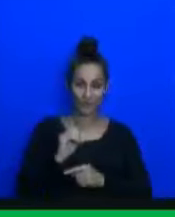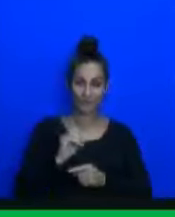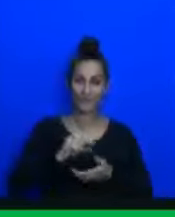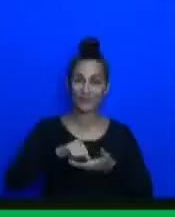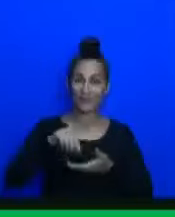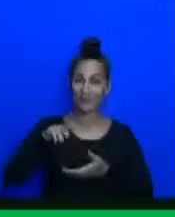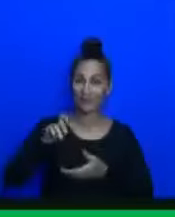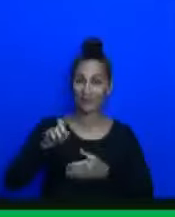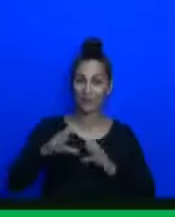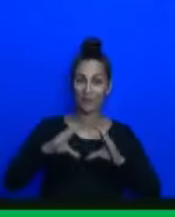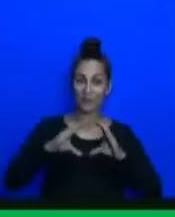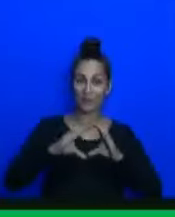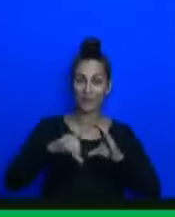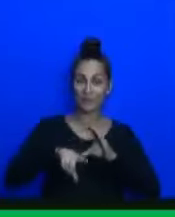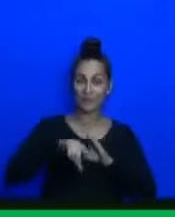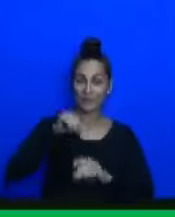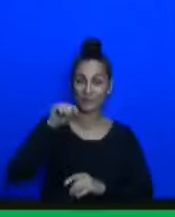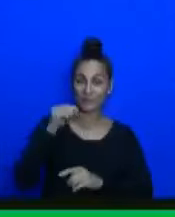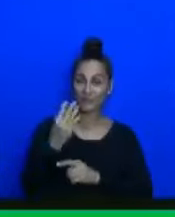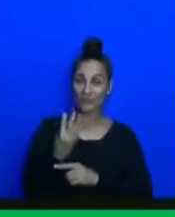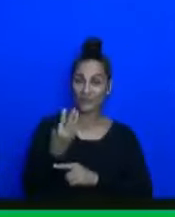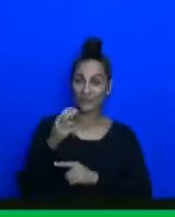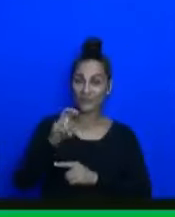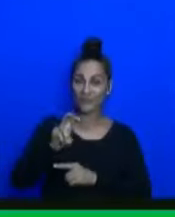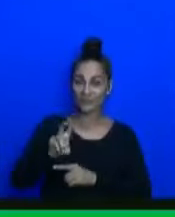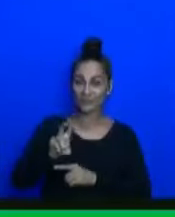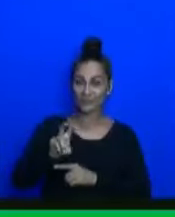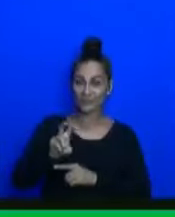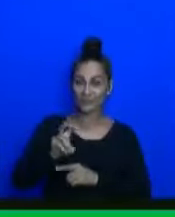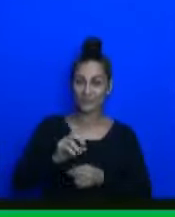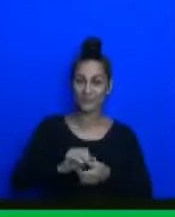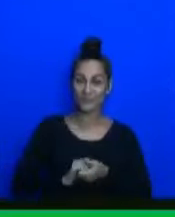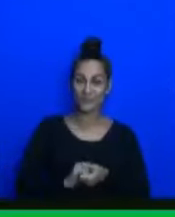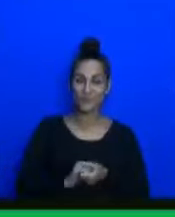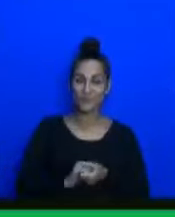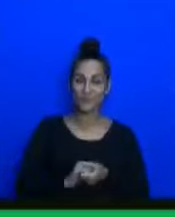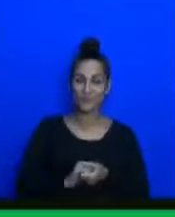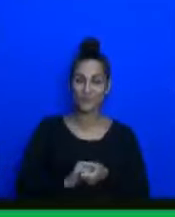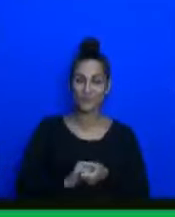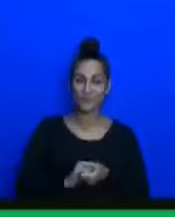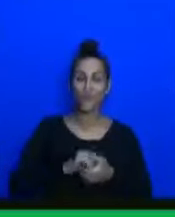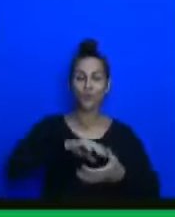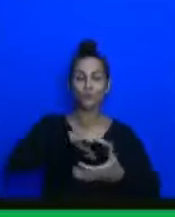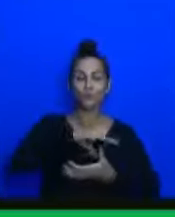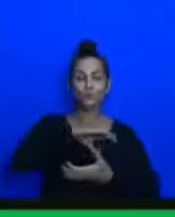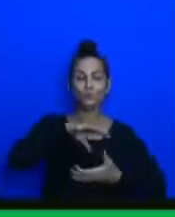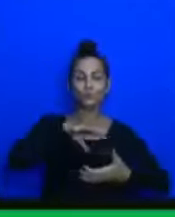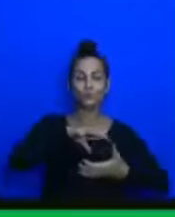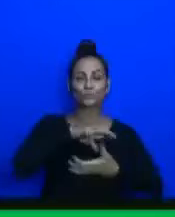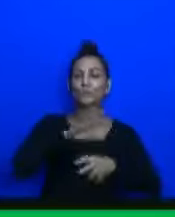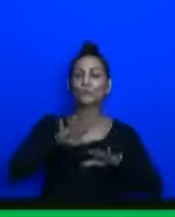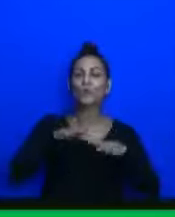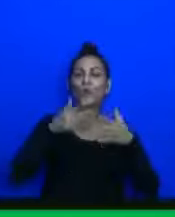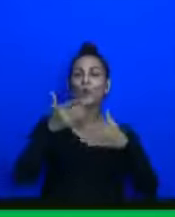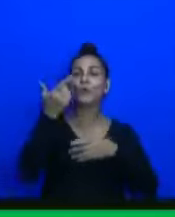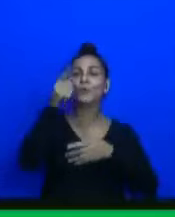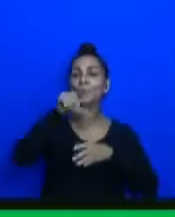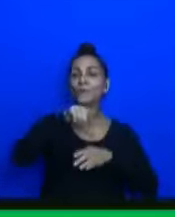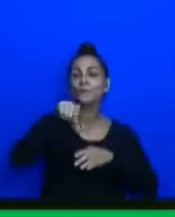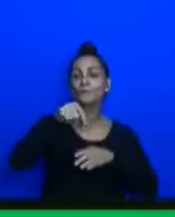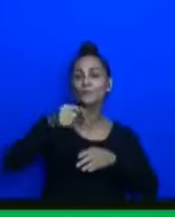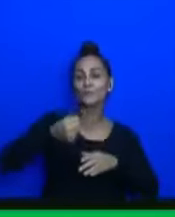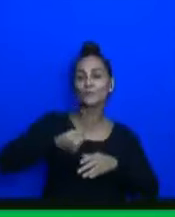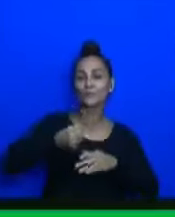2690 da Mega Sena. Bola sorteada 45. Número 45. Globo girando. Qual será o próximo